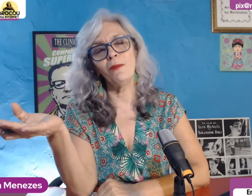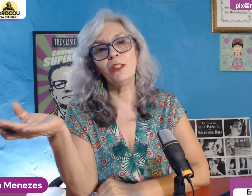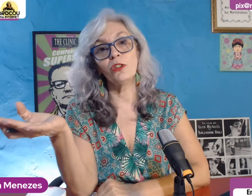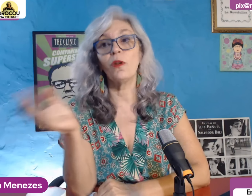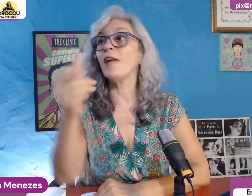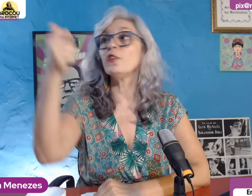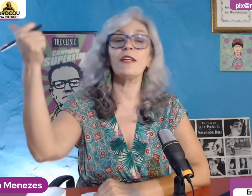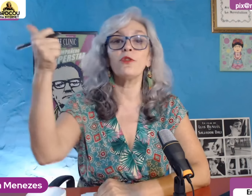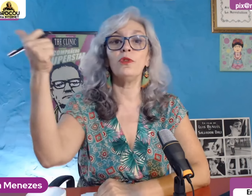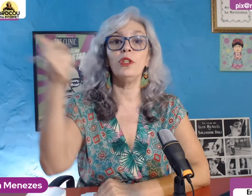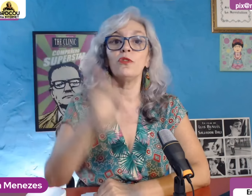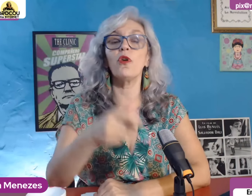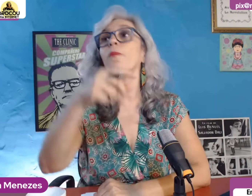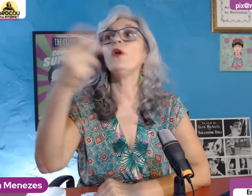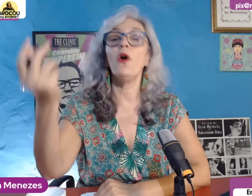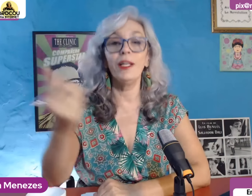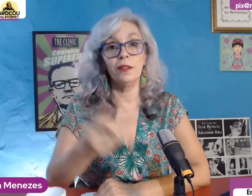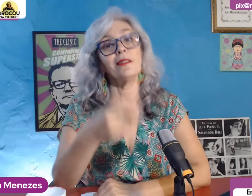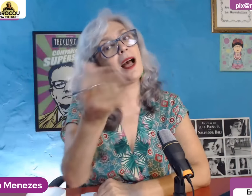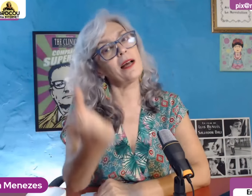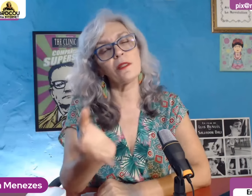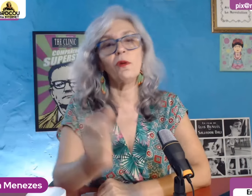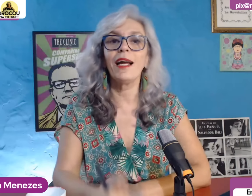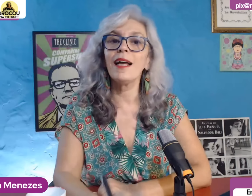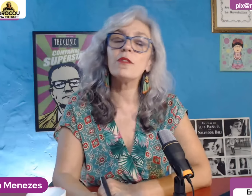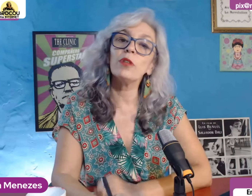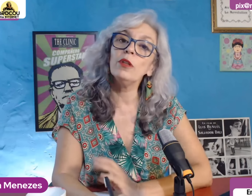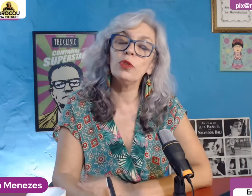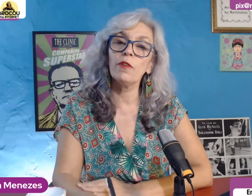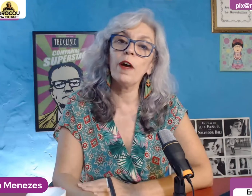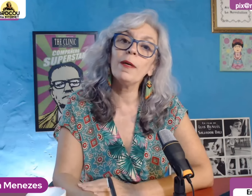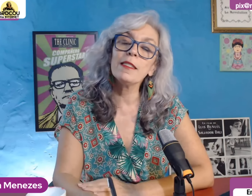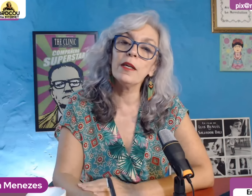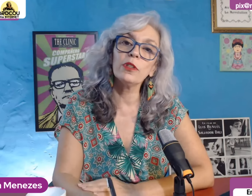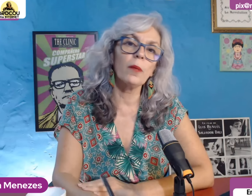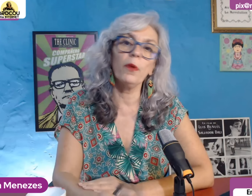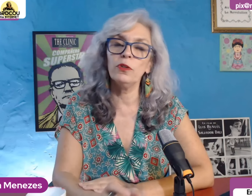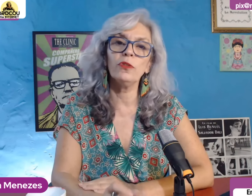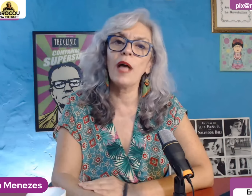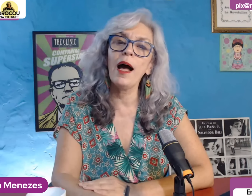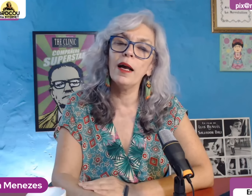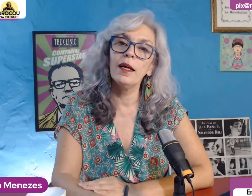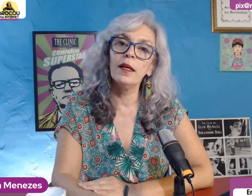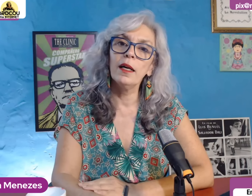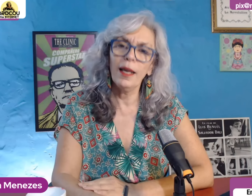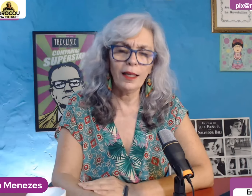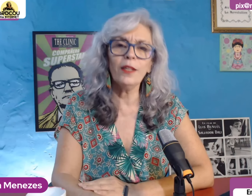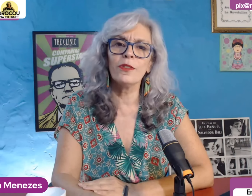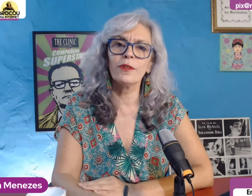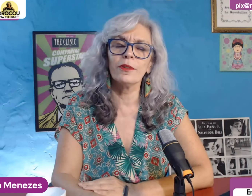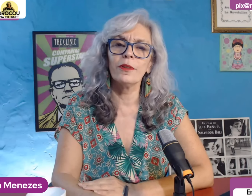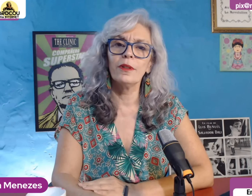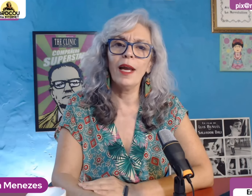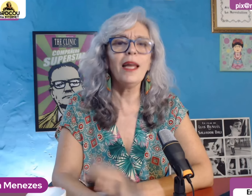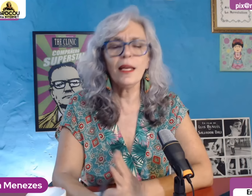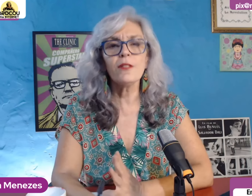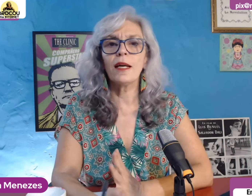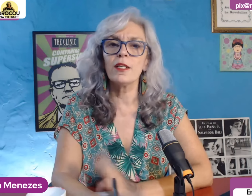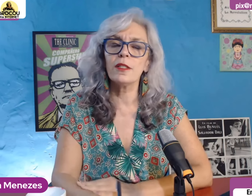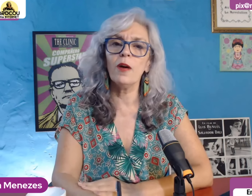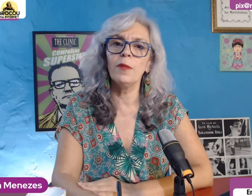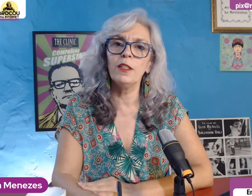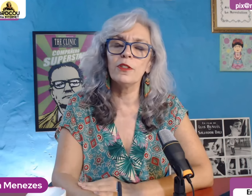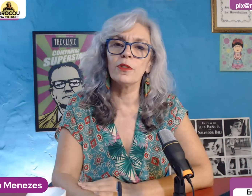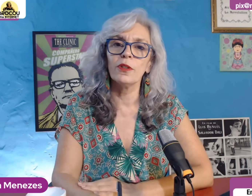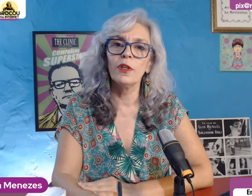legal, né, ministro? Lá nos Estados Unidos, opioides, são legais, são da indústria farmacêutica, pode usar. É isso. É essa